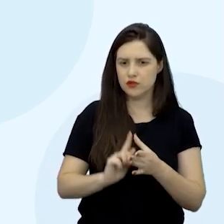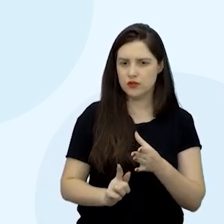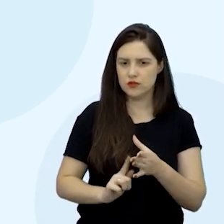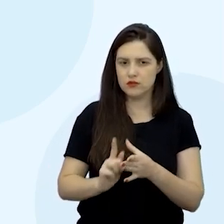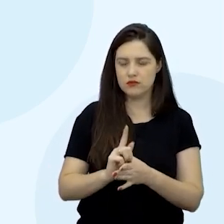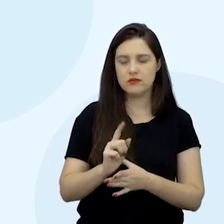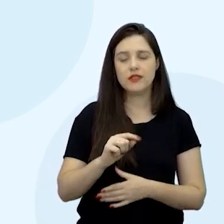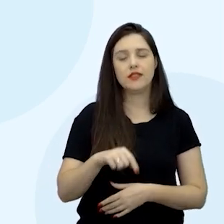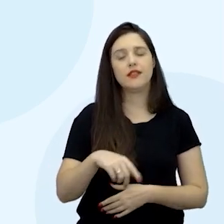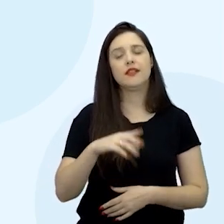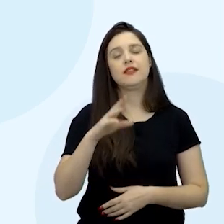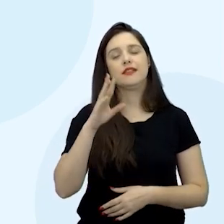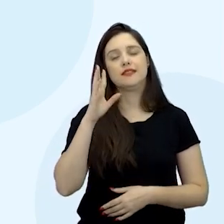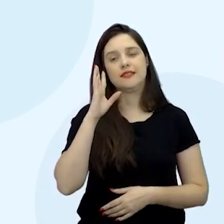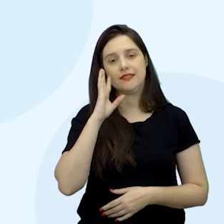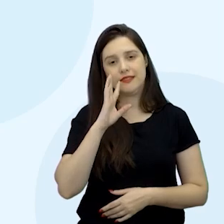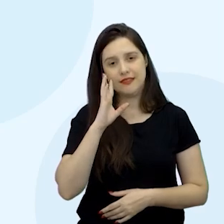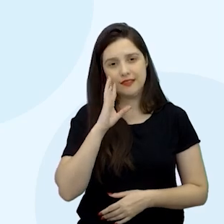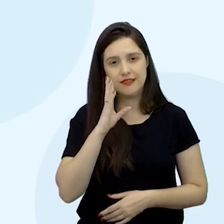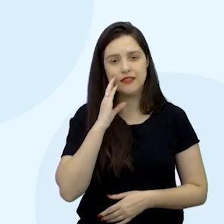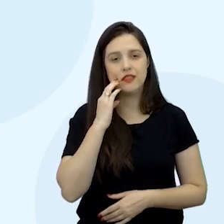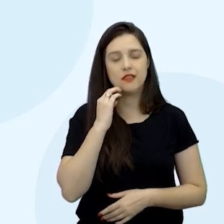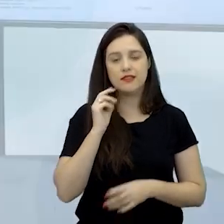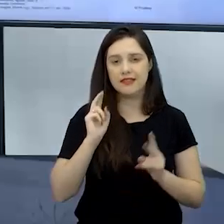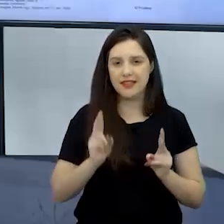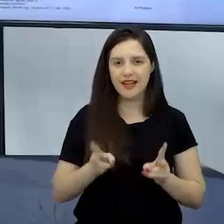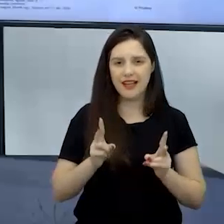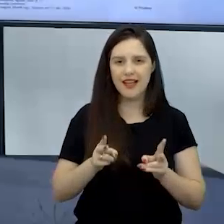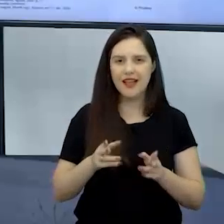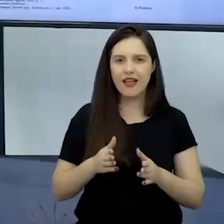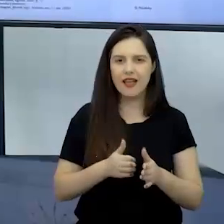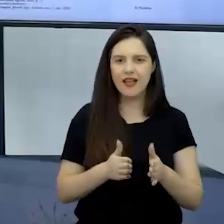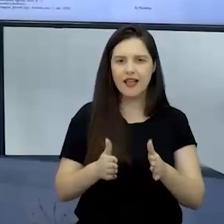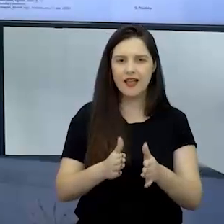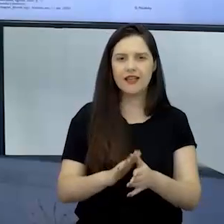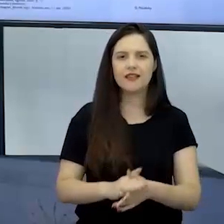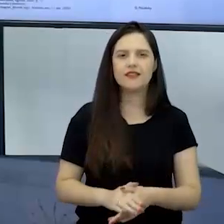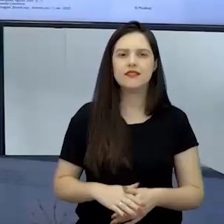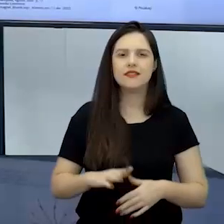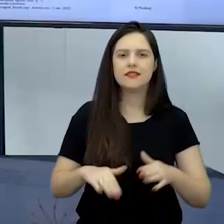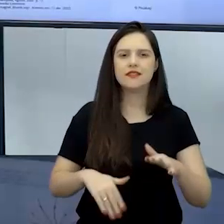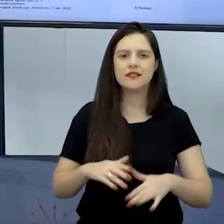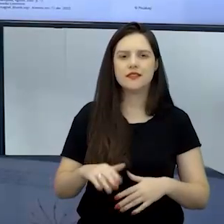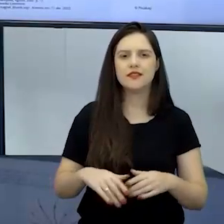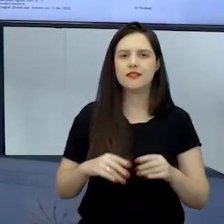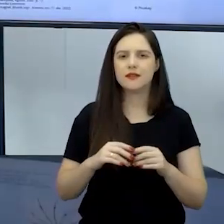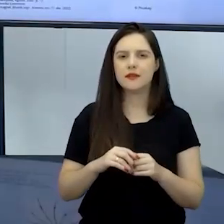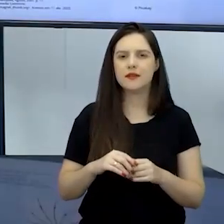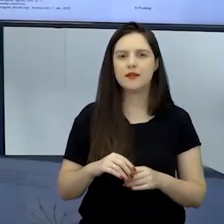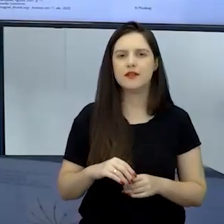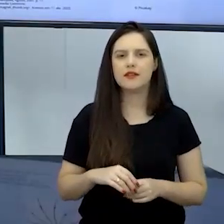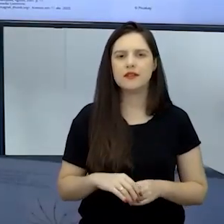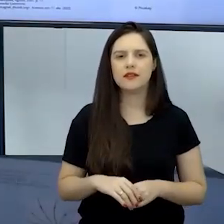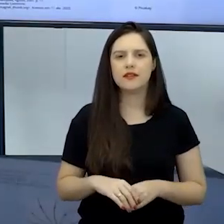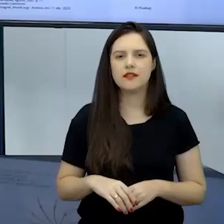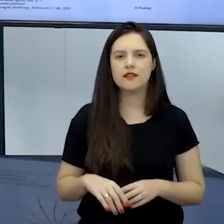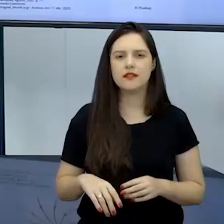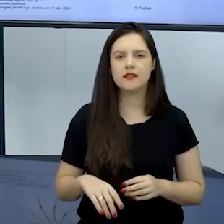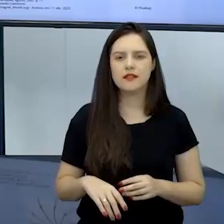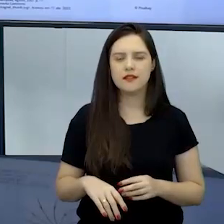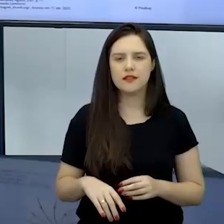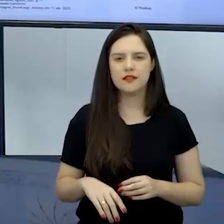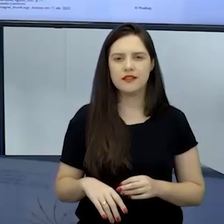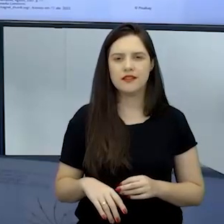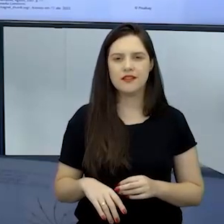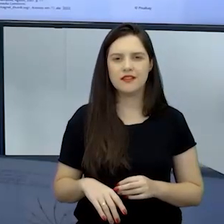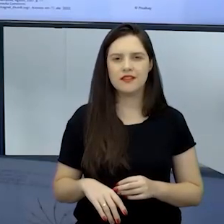Isso, bacana, Gibalina aí, sempre aí atuando. Tem um delay, existe um delay aqui. Não é um delay de 10 minutos.